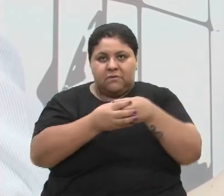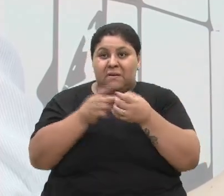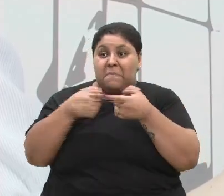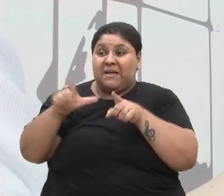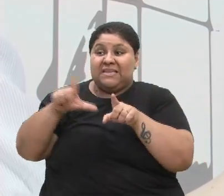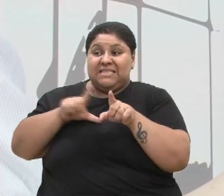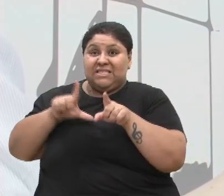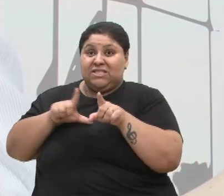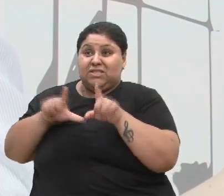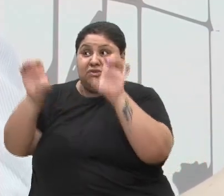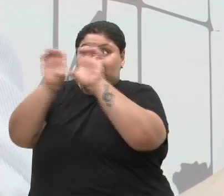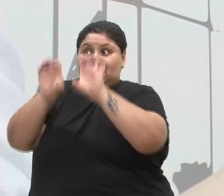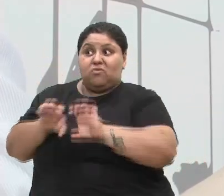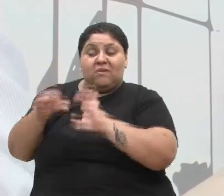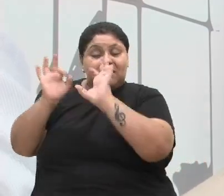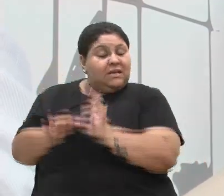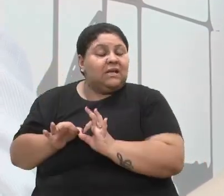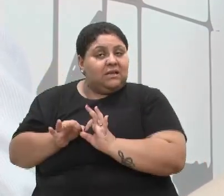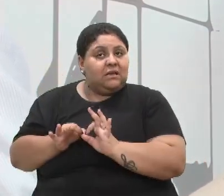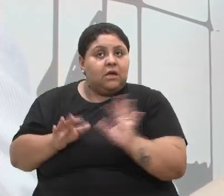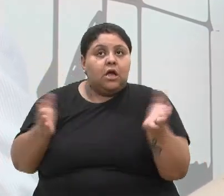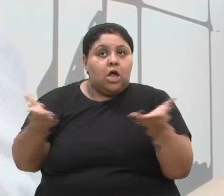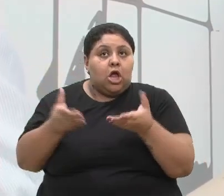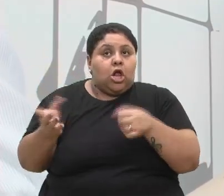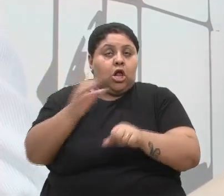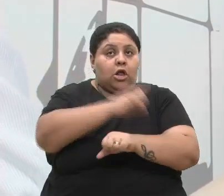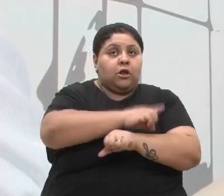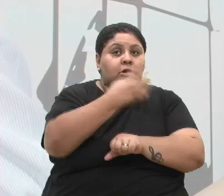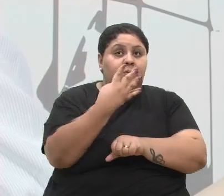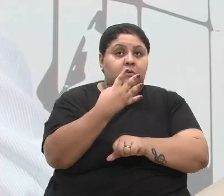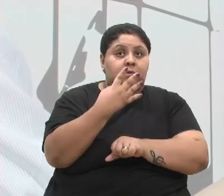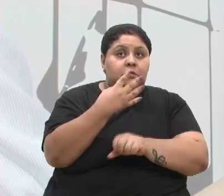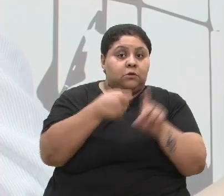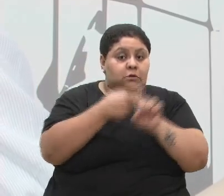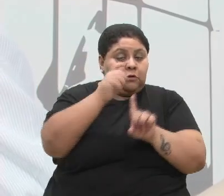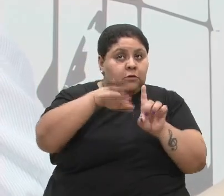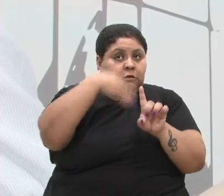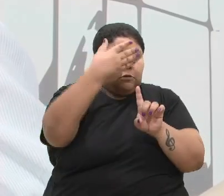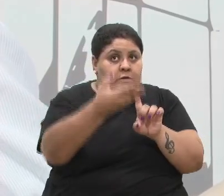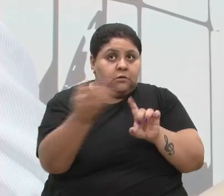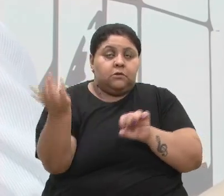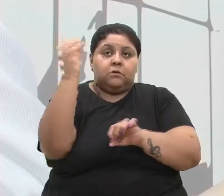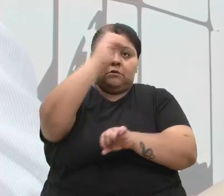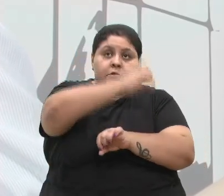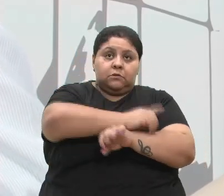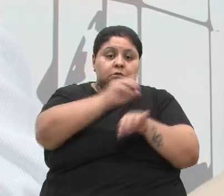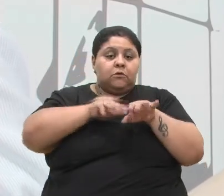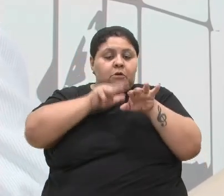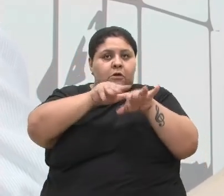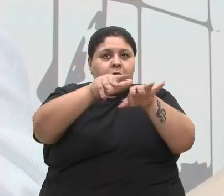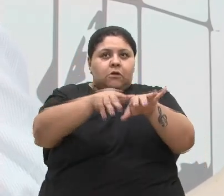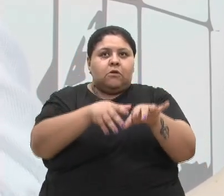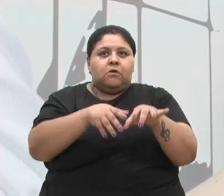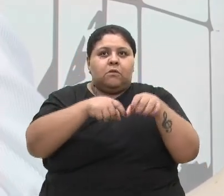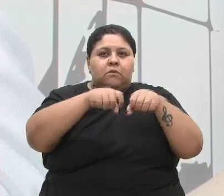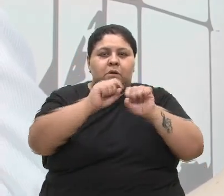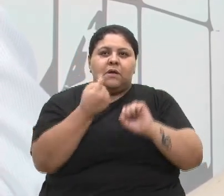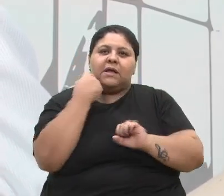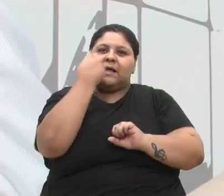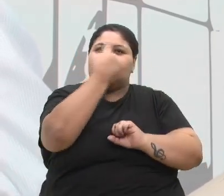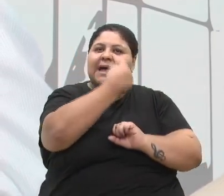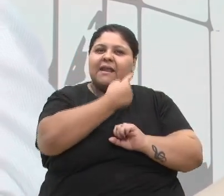tinha nenhuma infraestrutura, né? Então, agora no dia 4 de maio, que será o dia da Romaria dos Ciclistas a Caravaggio, nós vamos ter